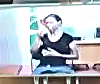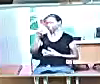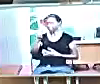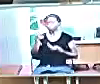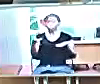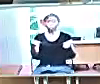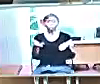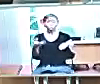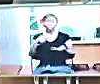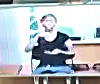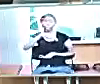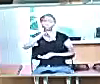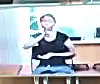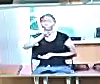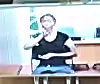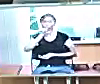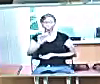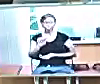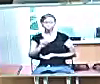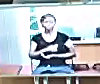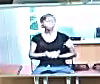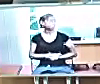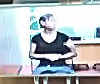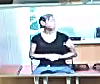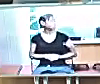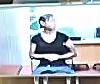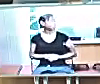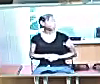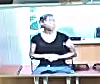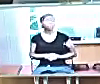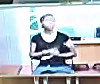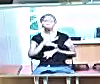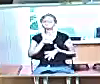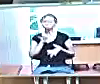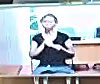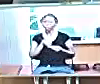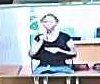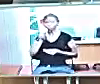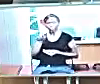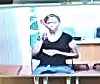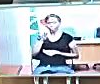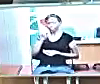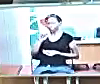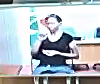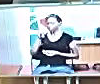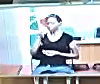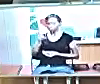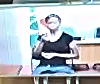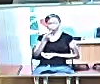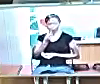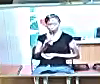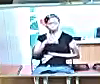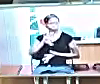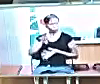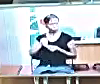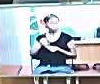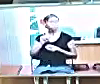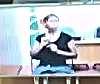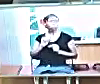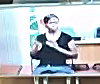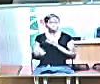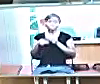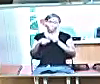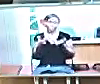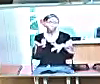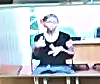nosso companheiro silva vieira bem então complementando ea fala do ricardo pra gente está lá que estamos